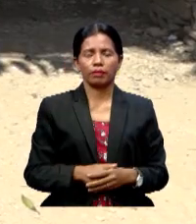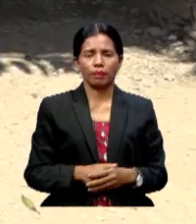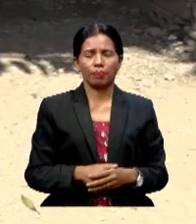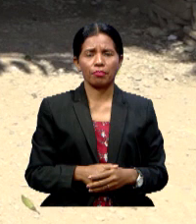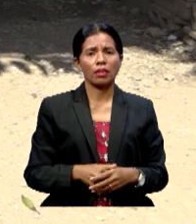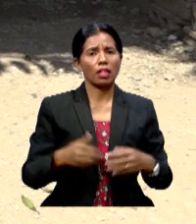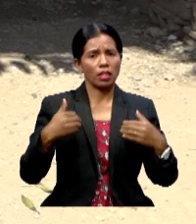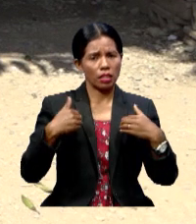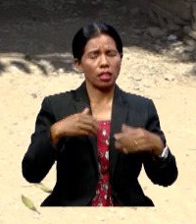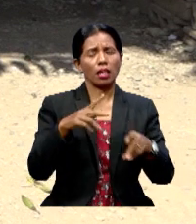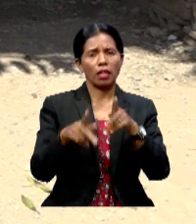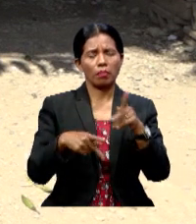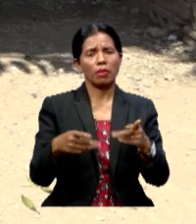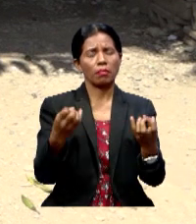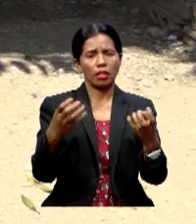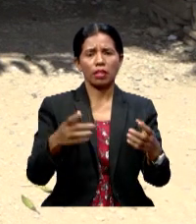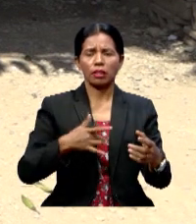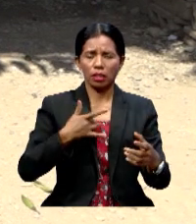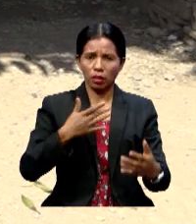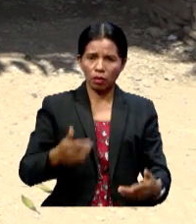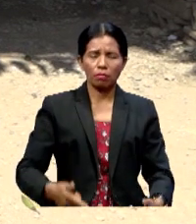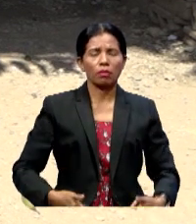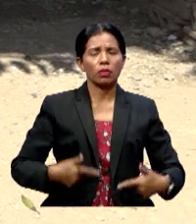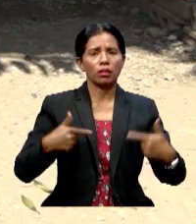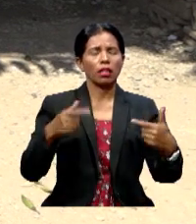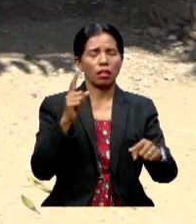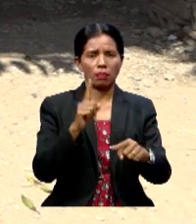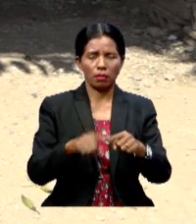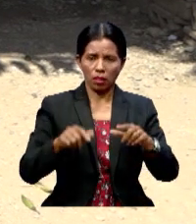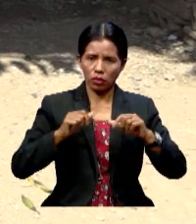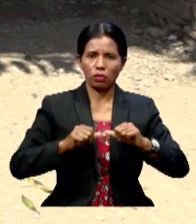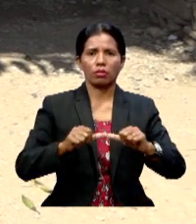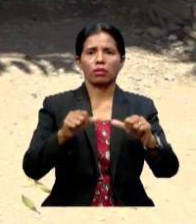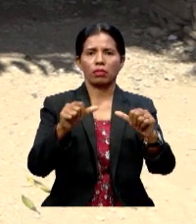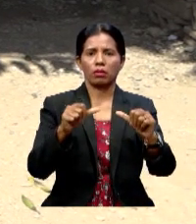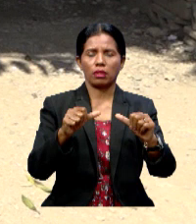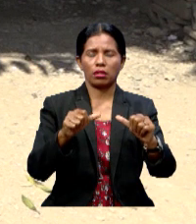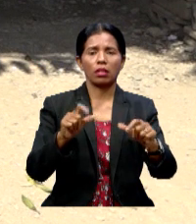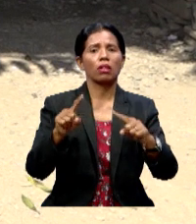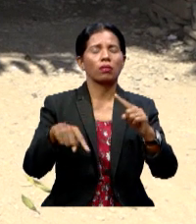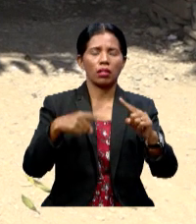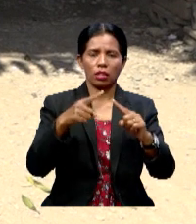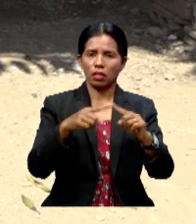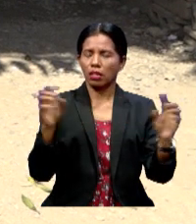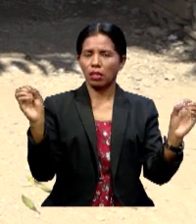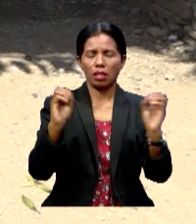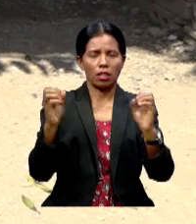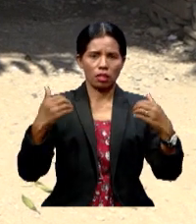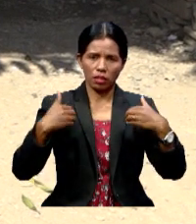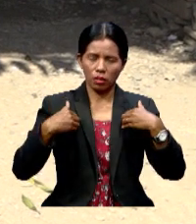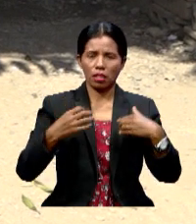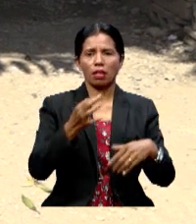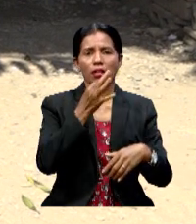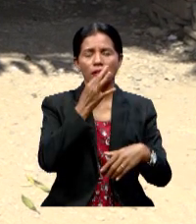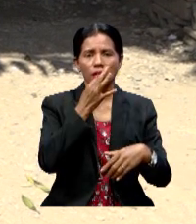E é uma bala um senti que ataca. Mores ne, la beleona, ato continua. O enhira la reona han, nebe